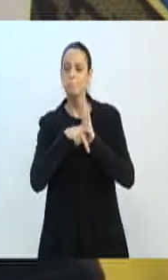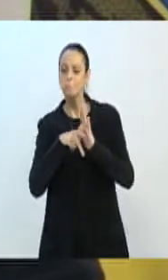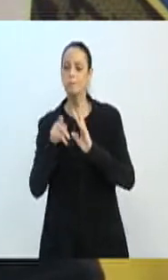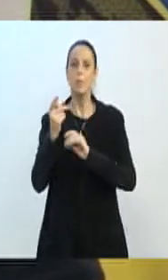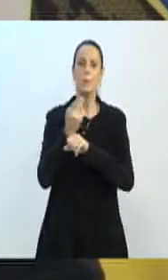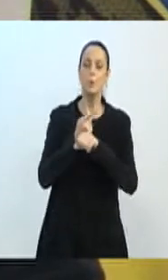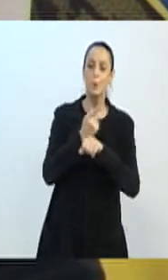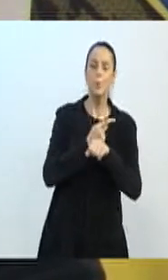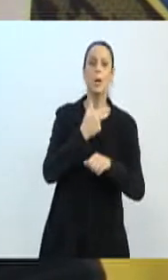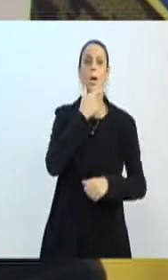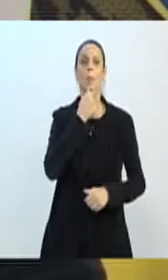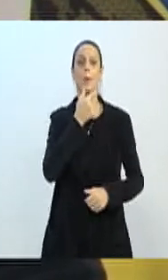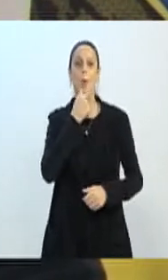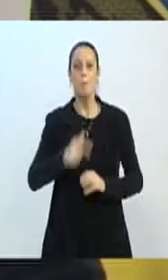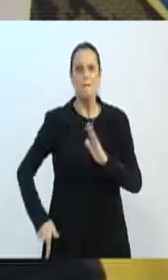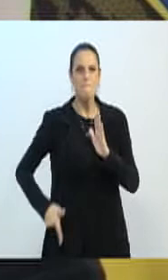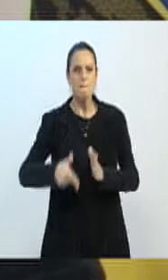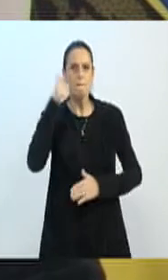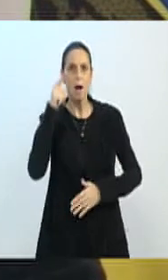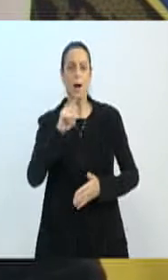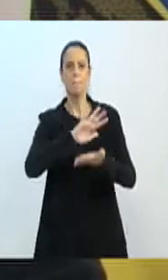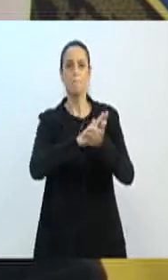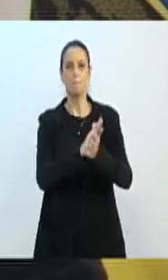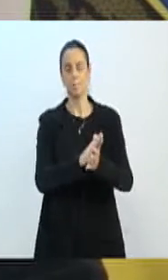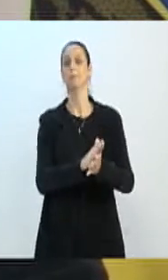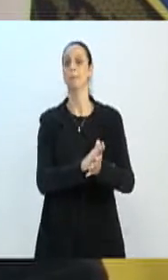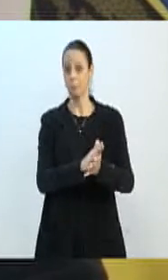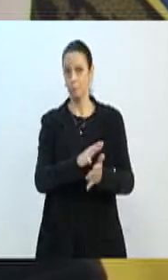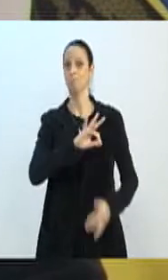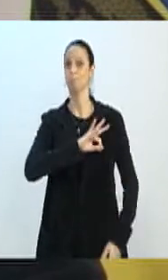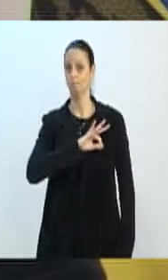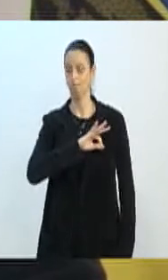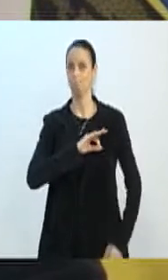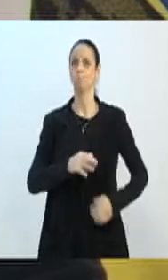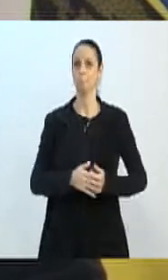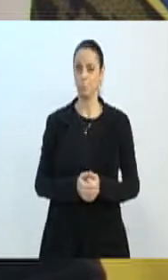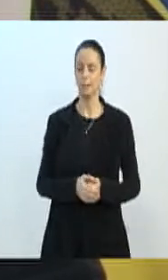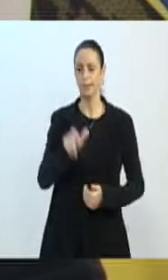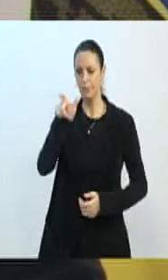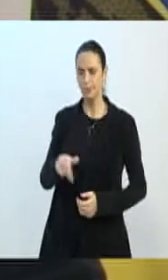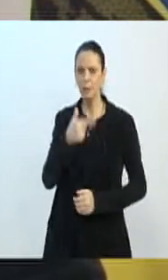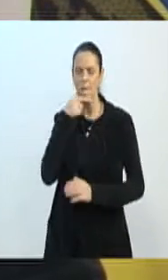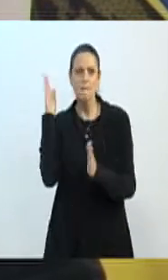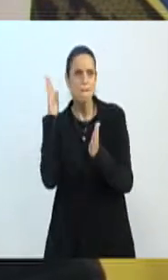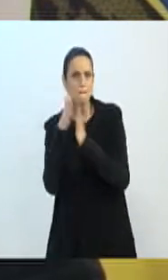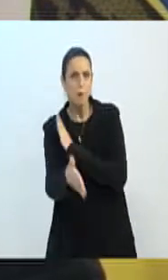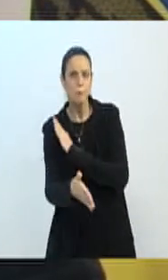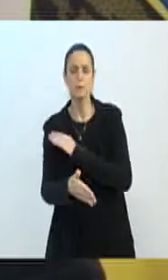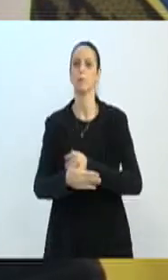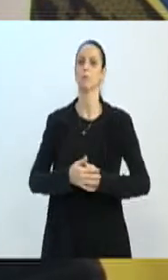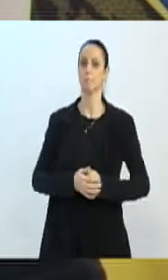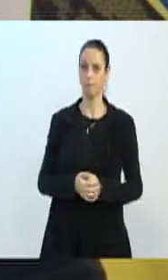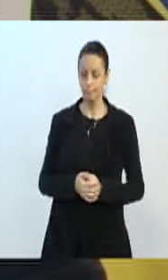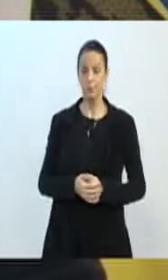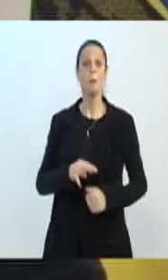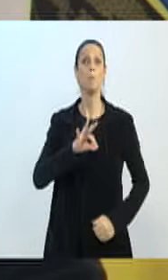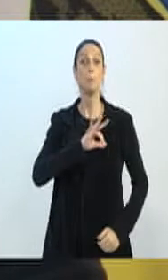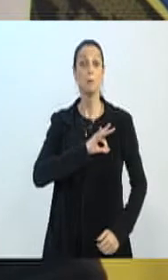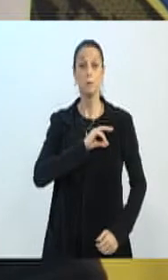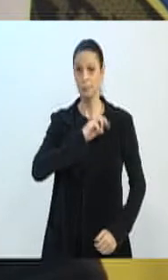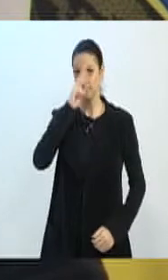prender o fugitivo do pote desse positivo demonstração que